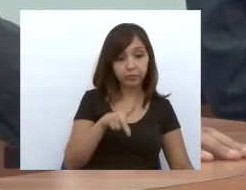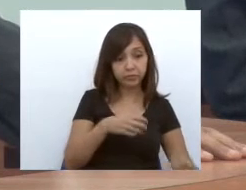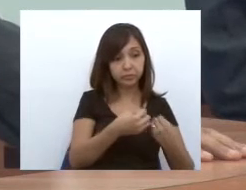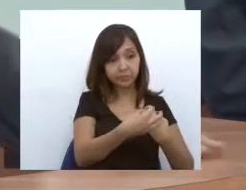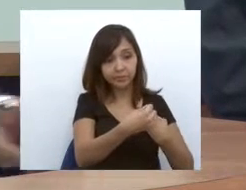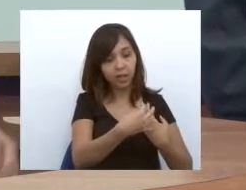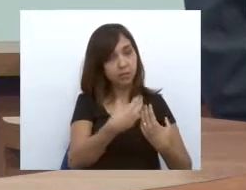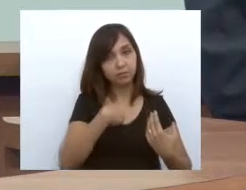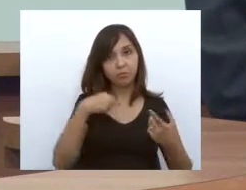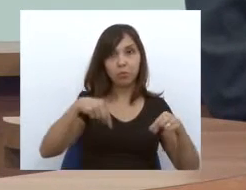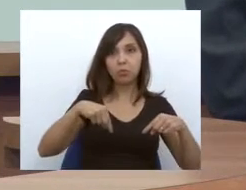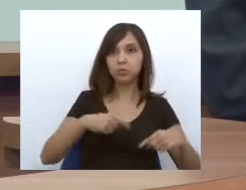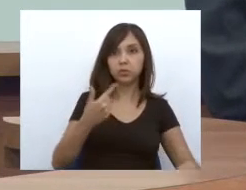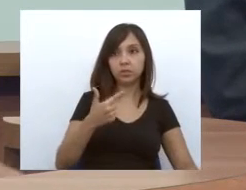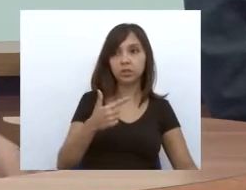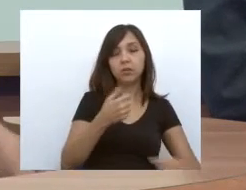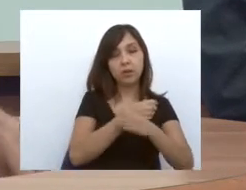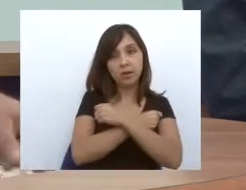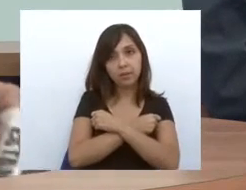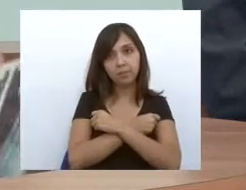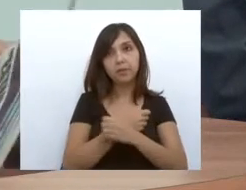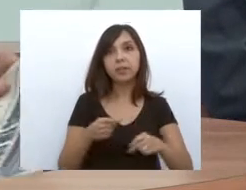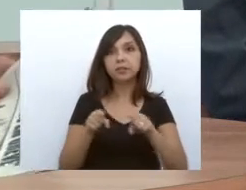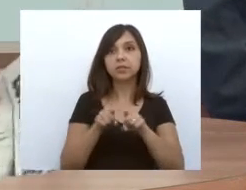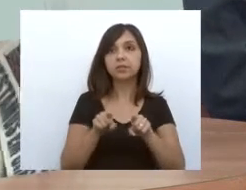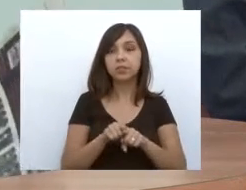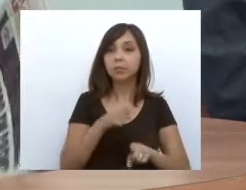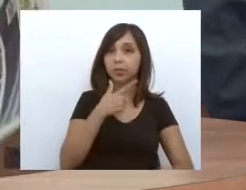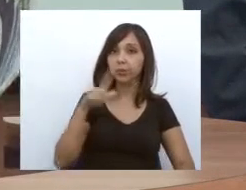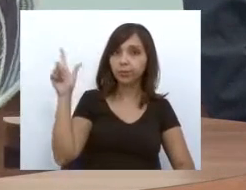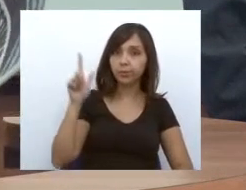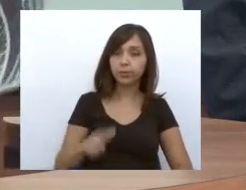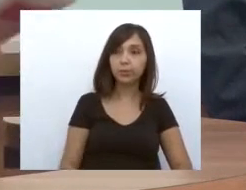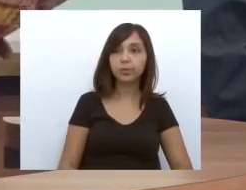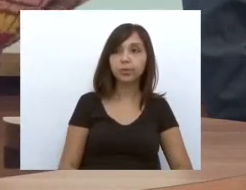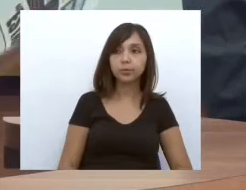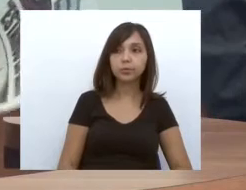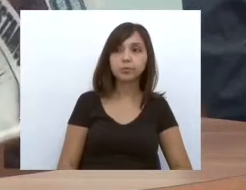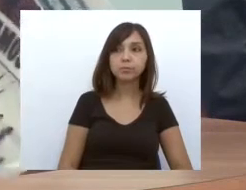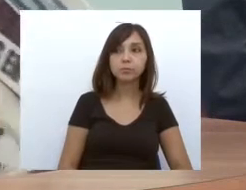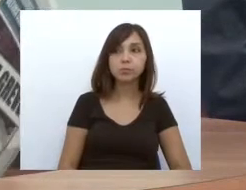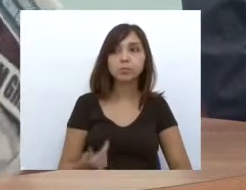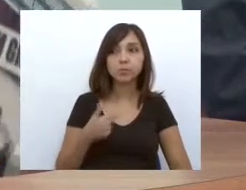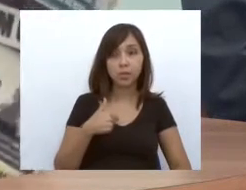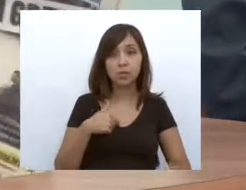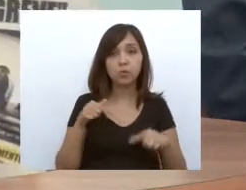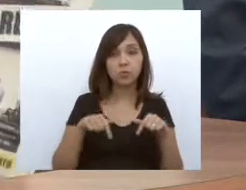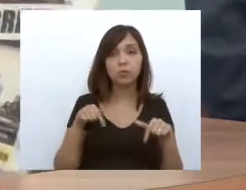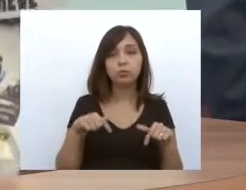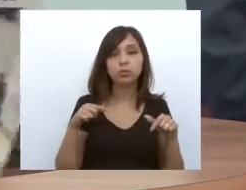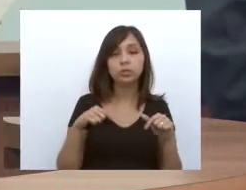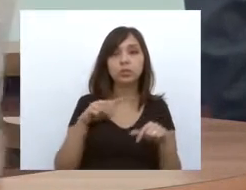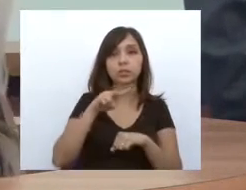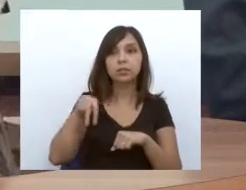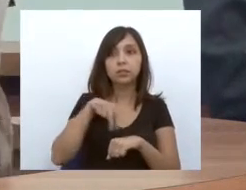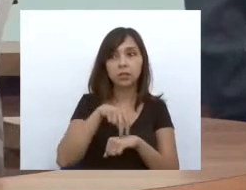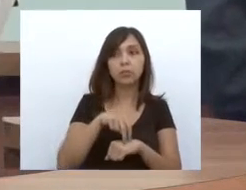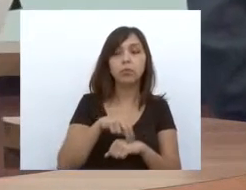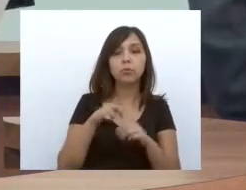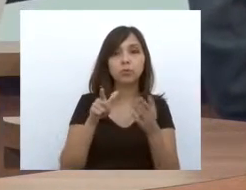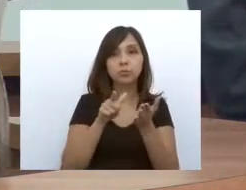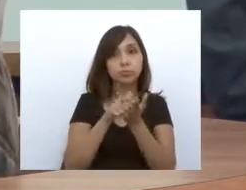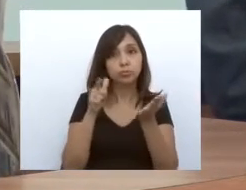um fraterno abraço para todos. Senhor presidente, o que também me traz à tribuna é essa